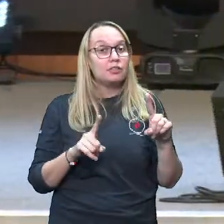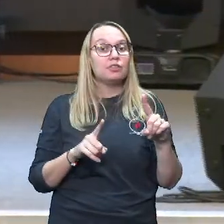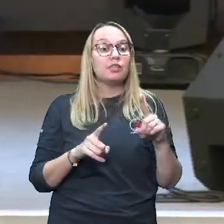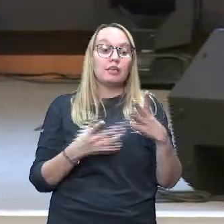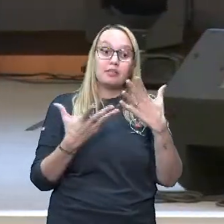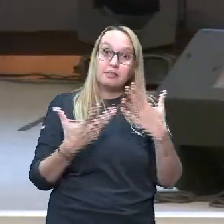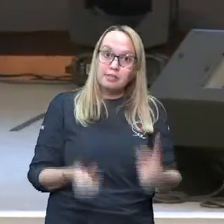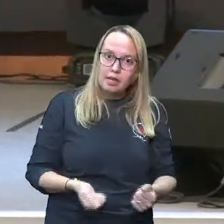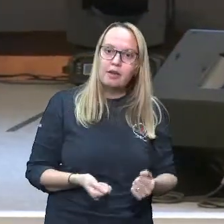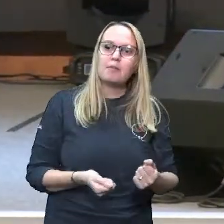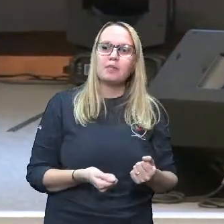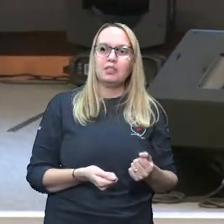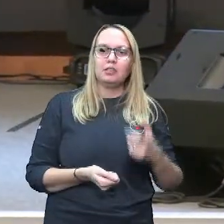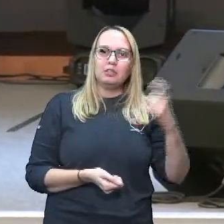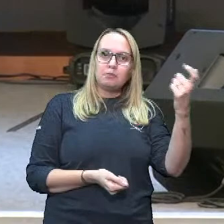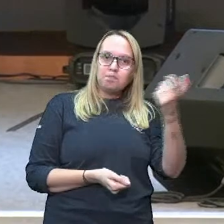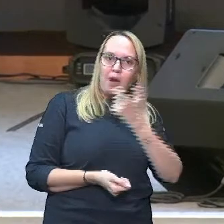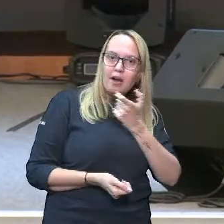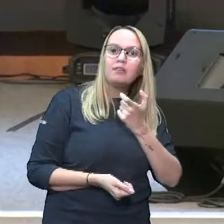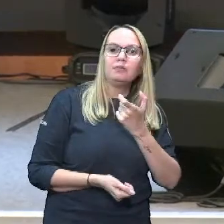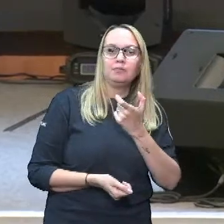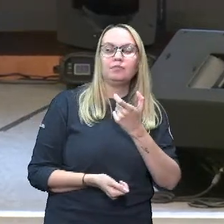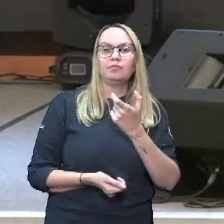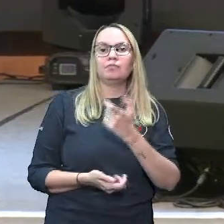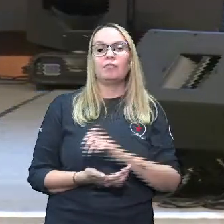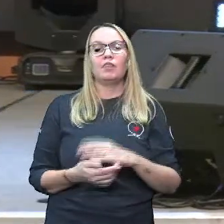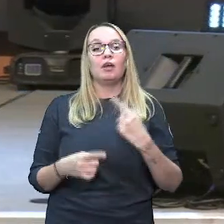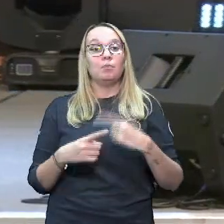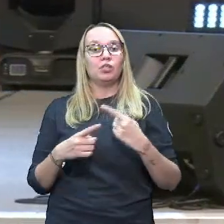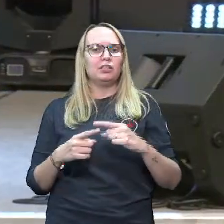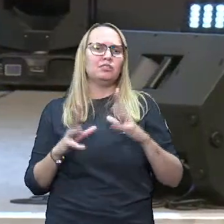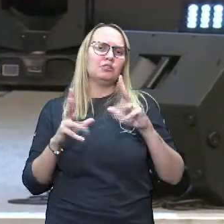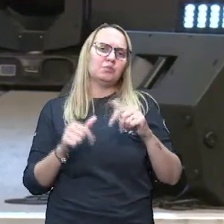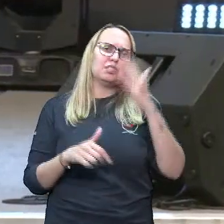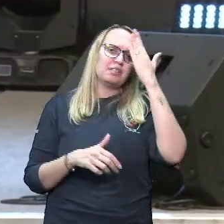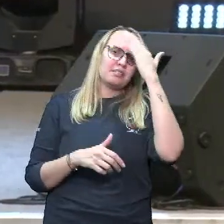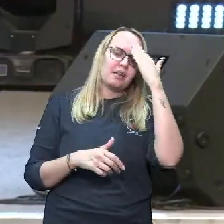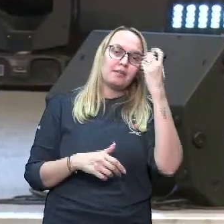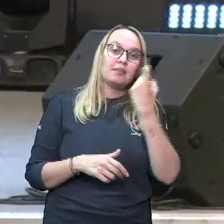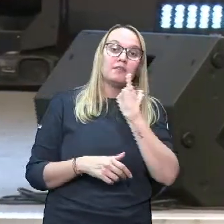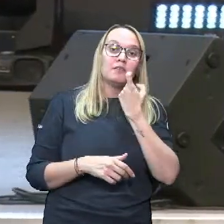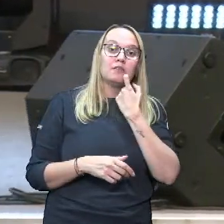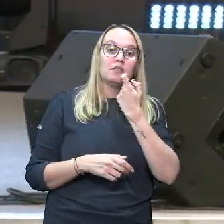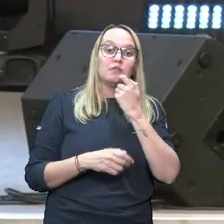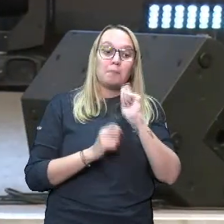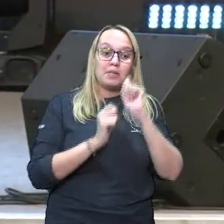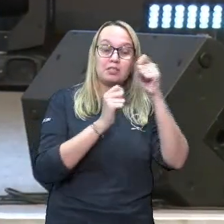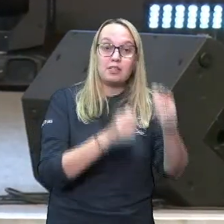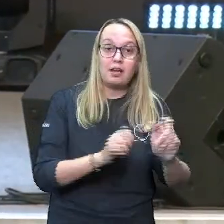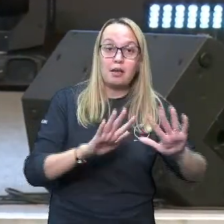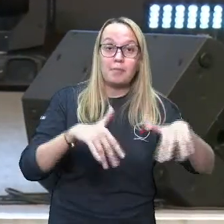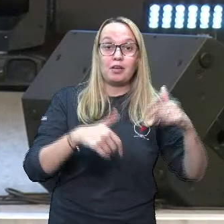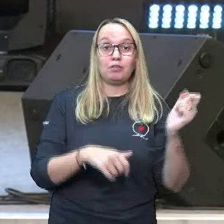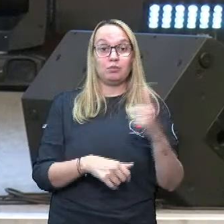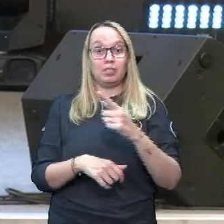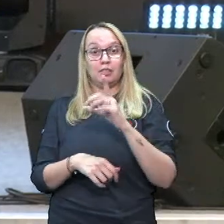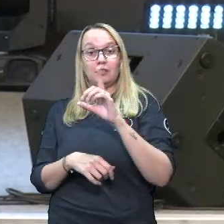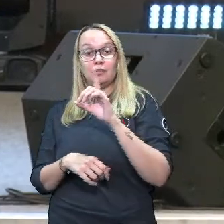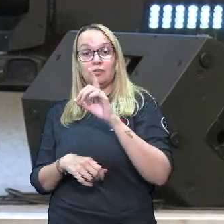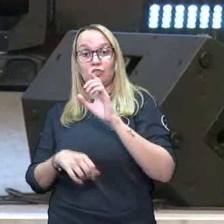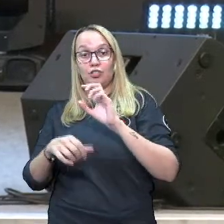palavra. E a palavra vai de encontro às coisas que ele acreditava. Por quê? Porque todo mundo sabe que pegar peixe de noite é melhor do que de dia. Os peixes da noite são mais